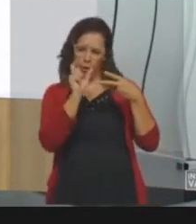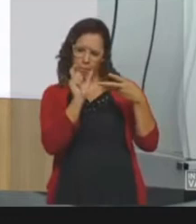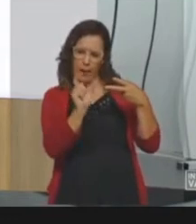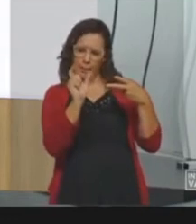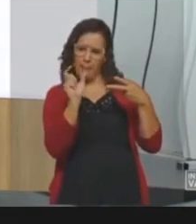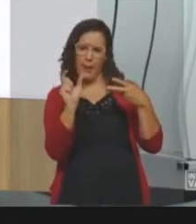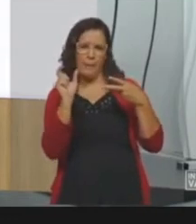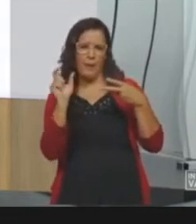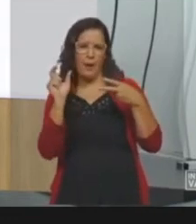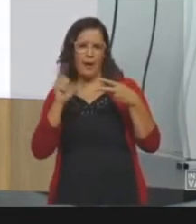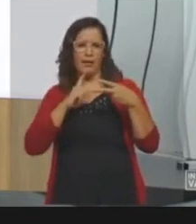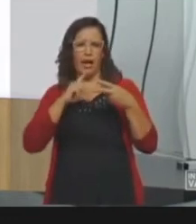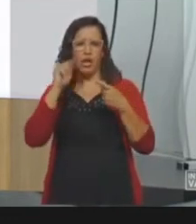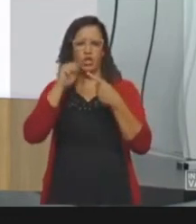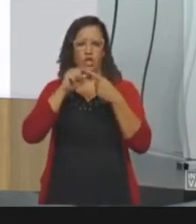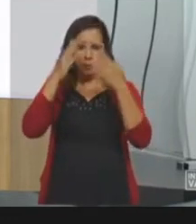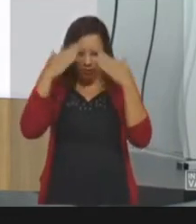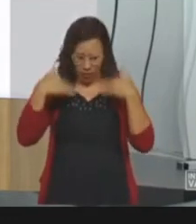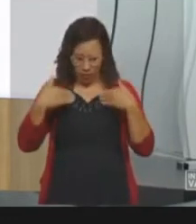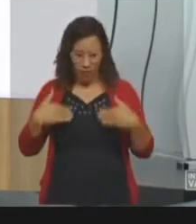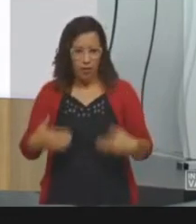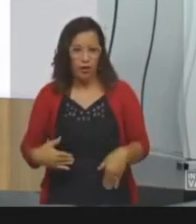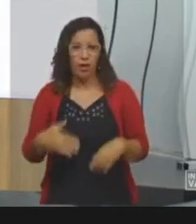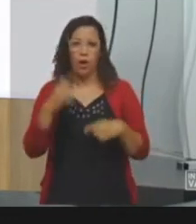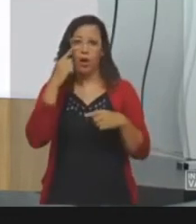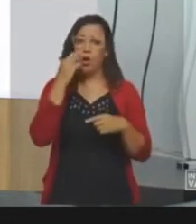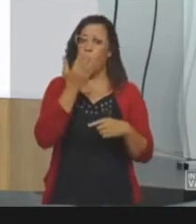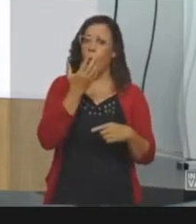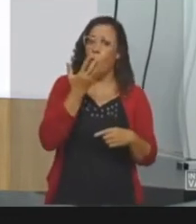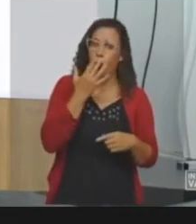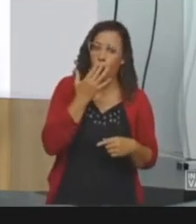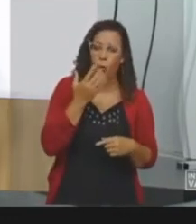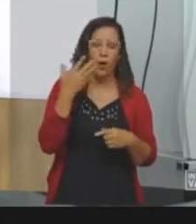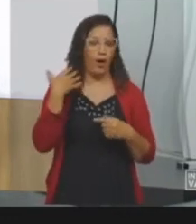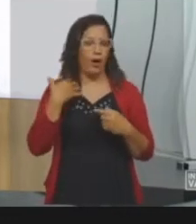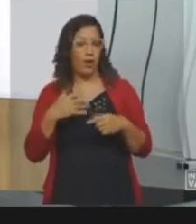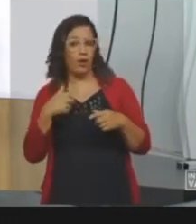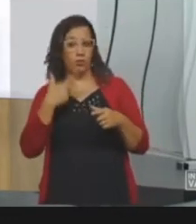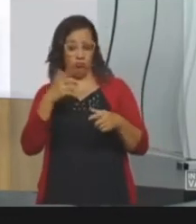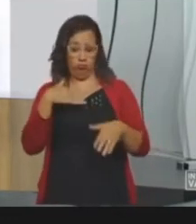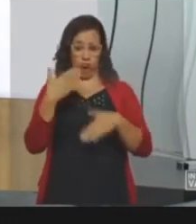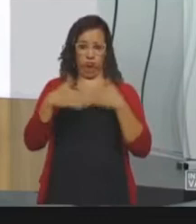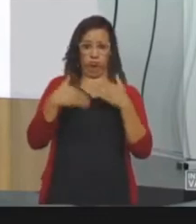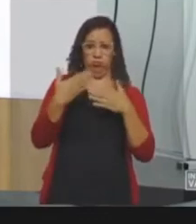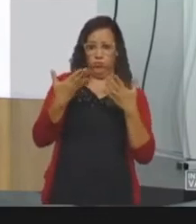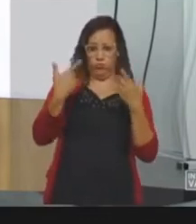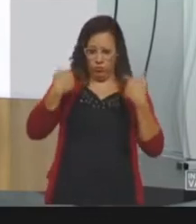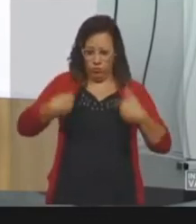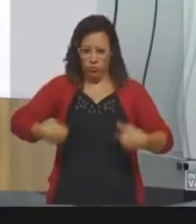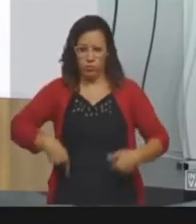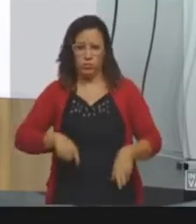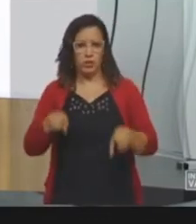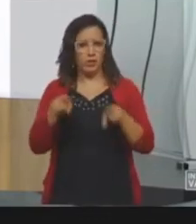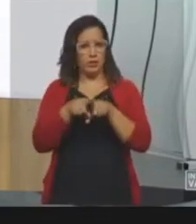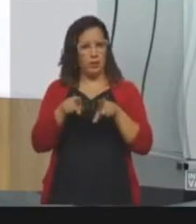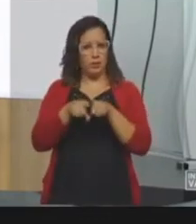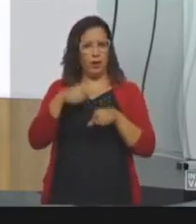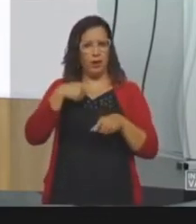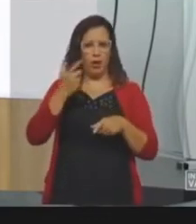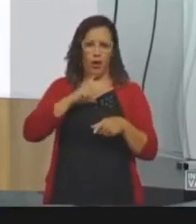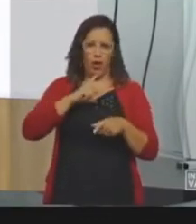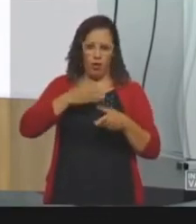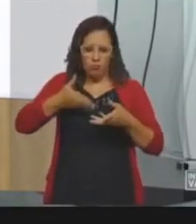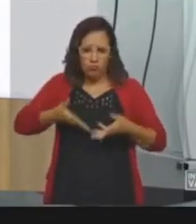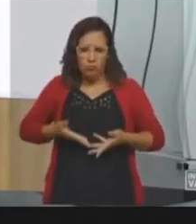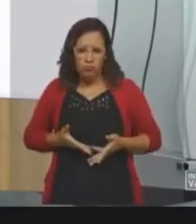que são produzidas no seu organismo, os genes que codificam o seu desenvolvimento embrionário até se tornar um feto, e